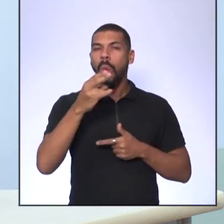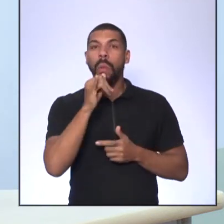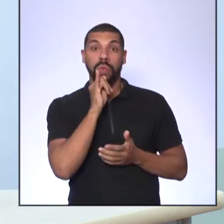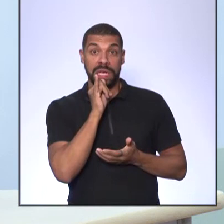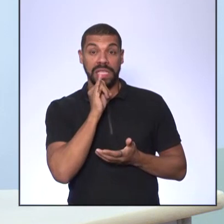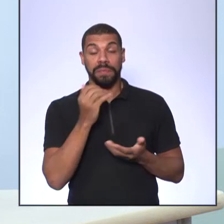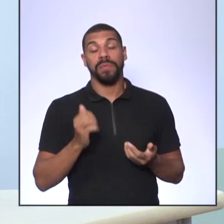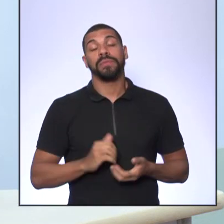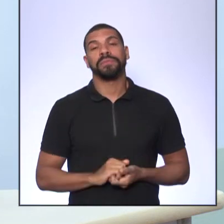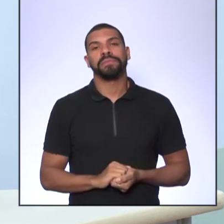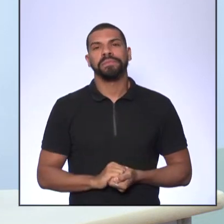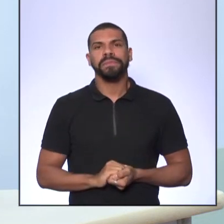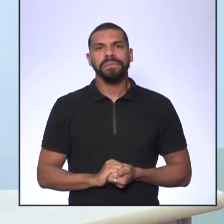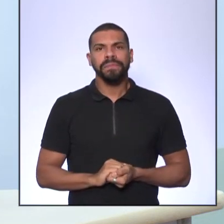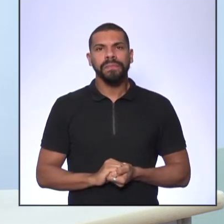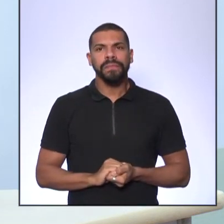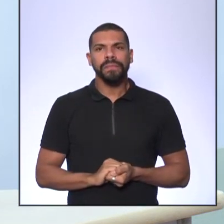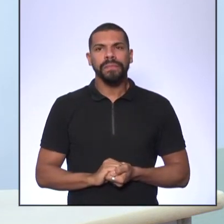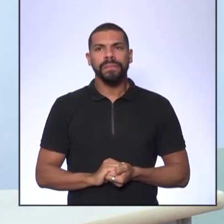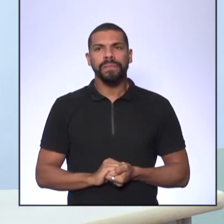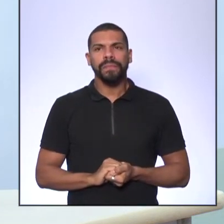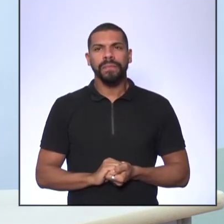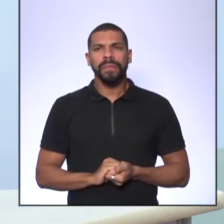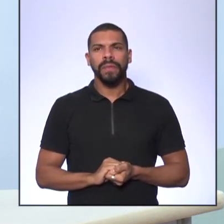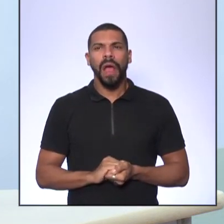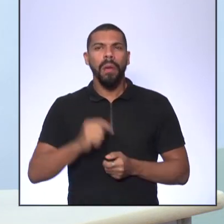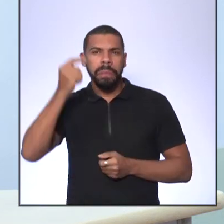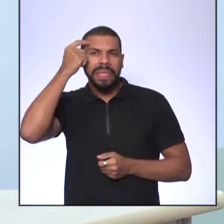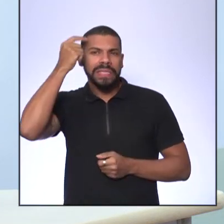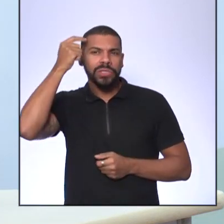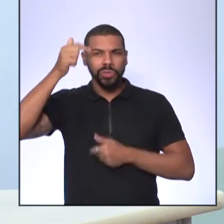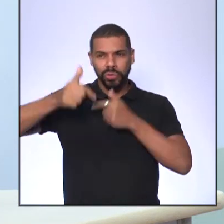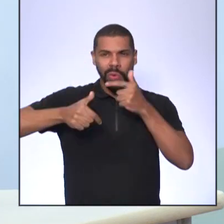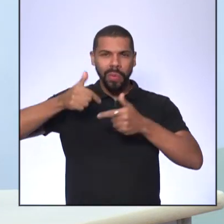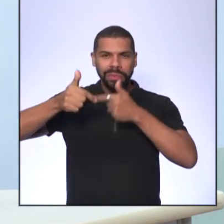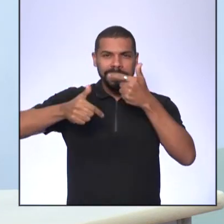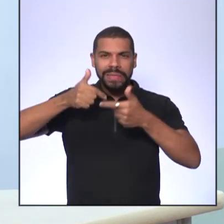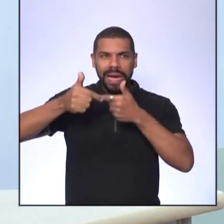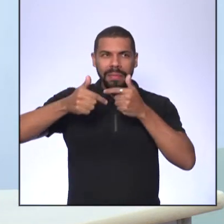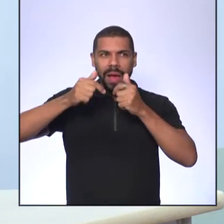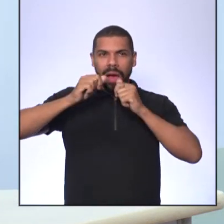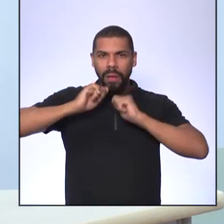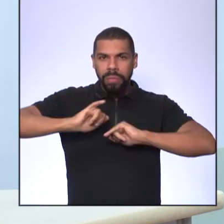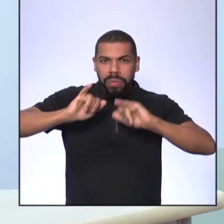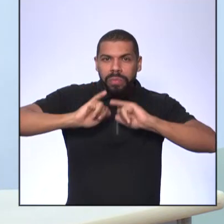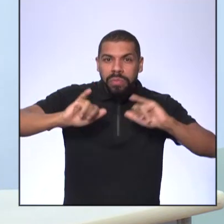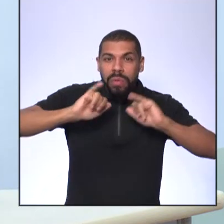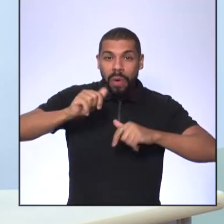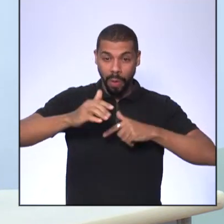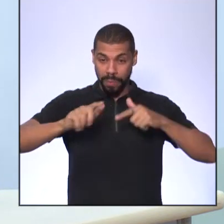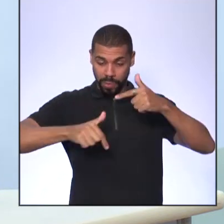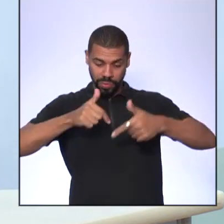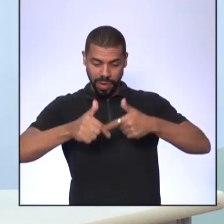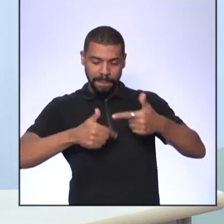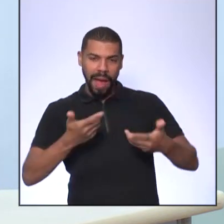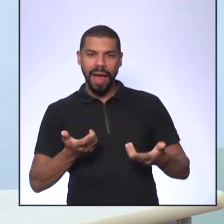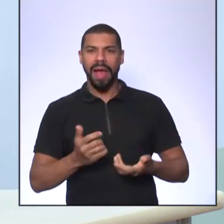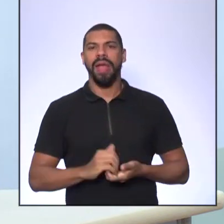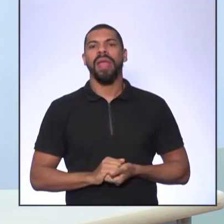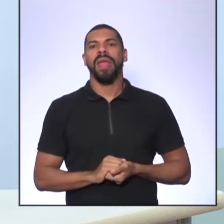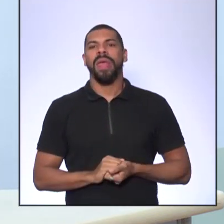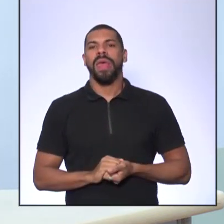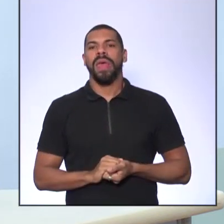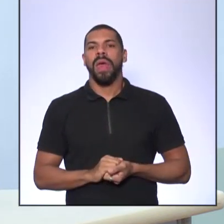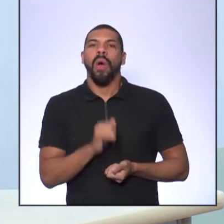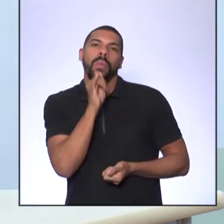agora, a gente pensando aqui num trabalho autônomo, e aí eu vou divulgar o meu trabalho. Eu